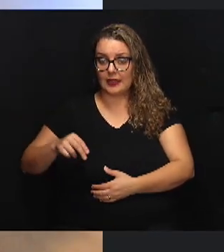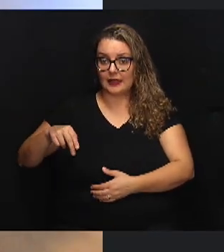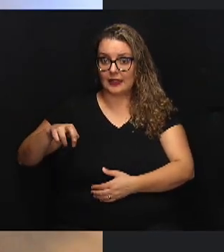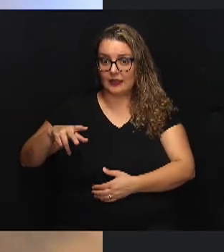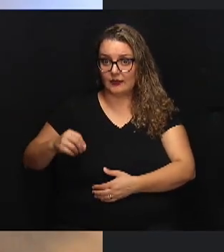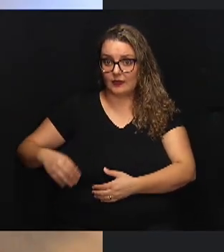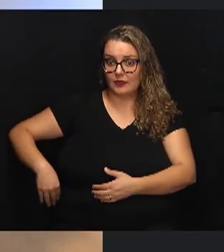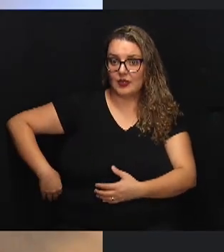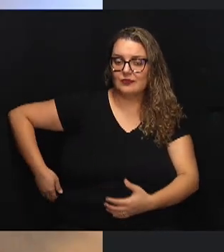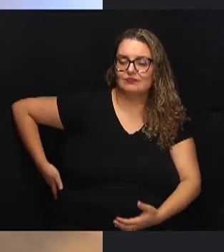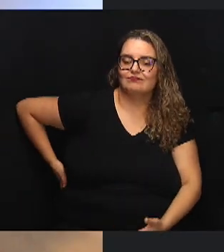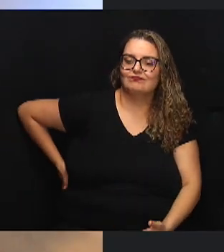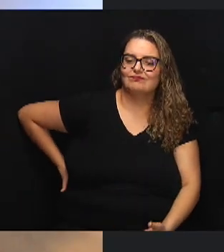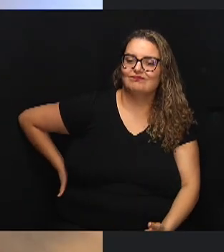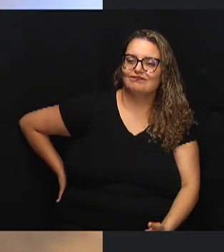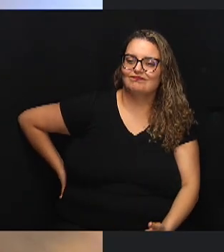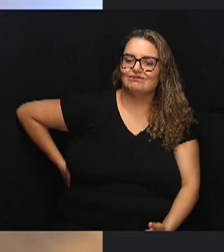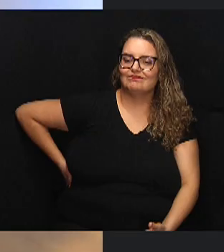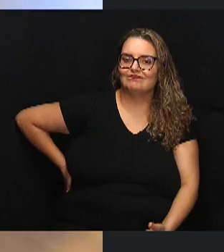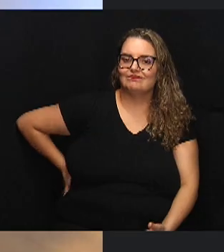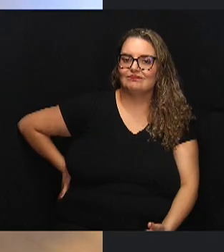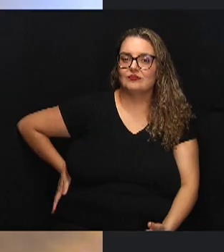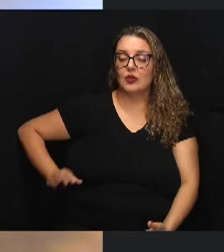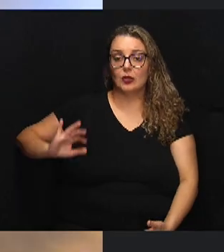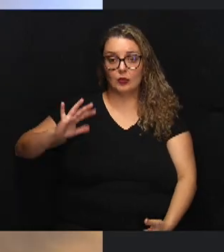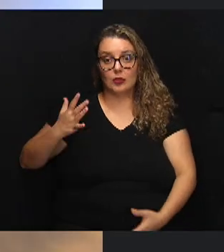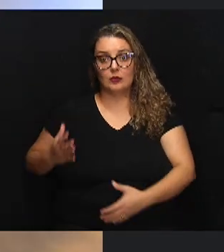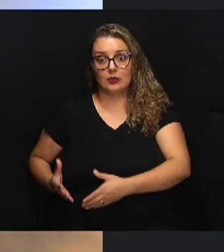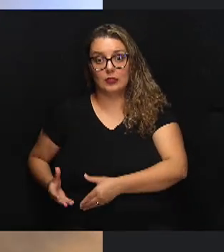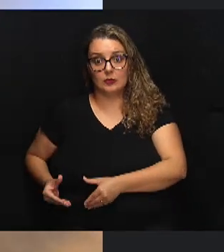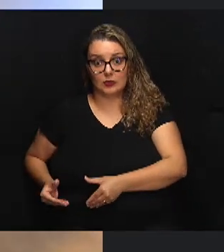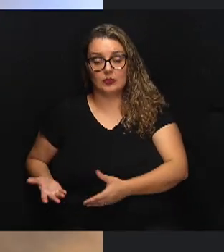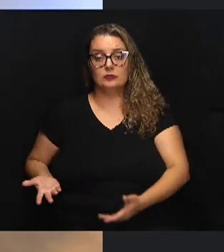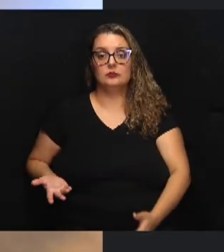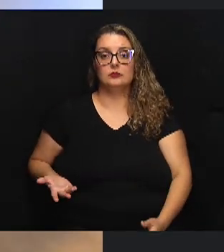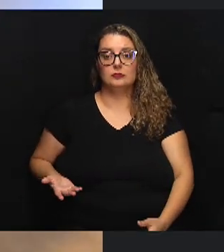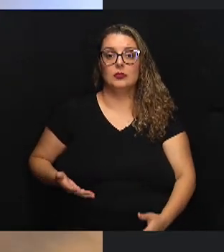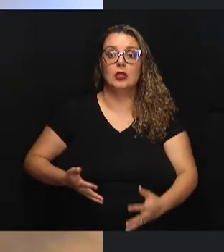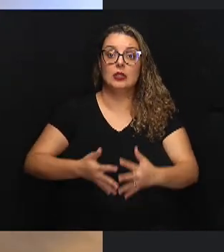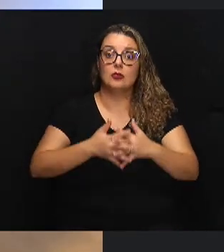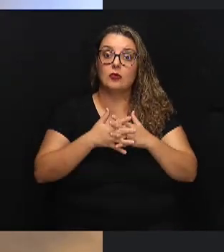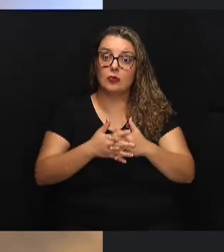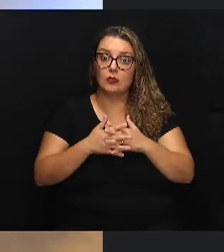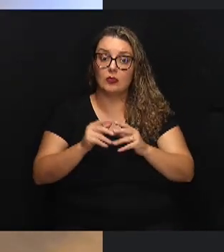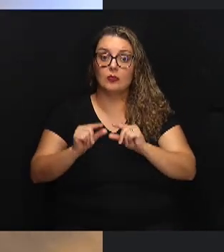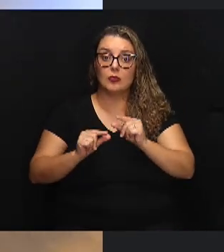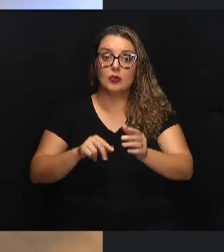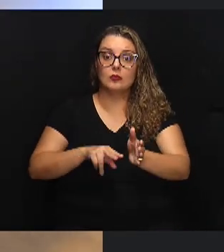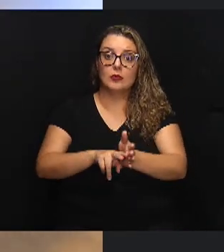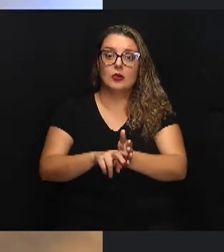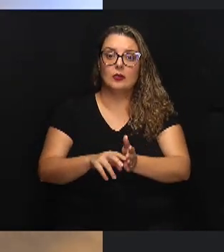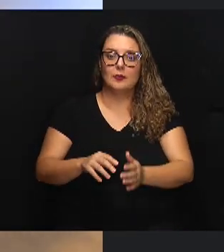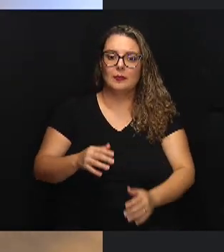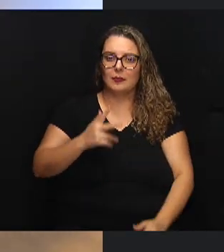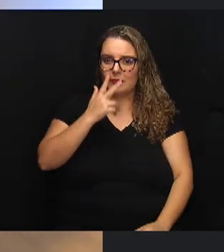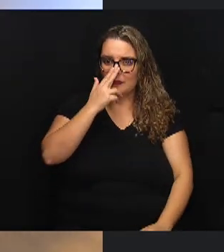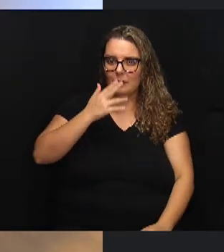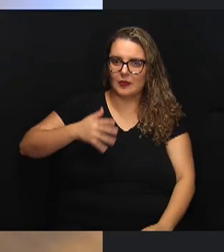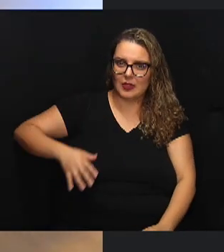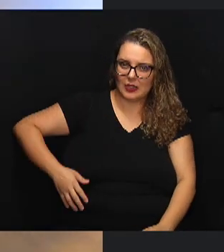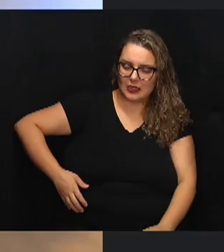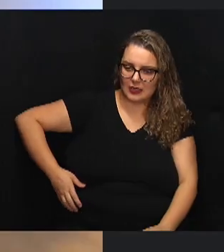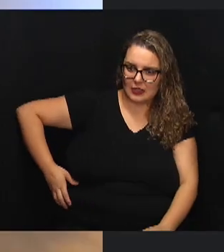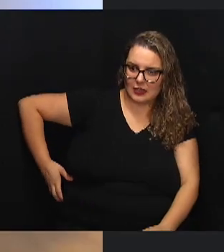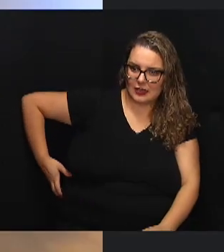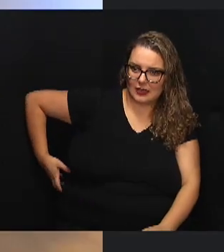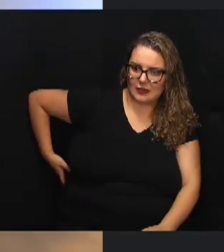o dorso quando ele está sendo acometido. Então, isso confunde um pouco mesmo o diagnóstico, é como se fosse uma dor em barra, né, que a gente